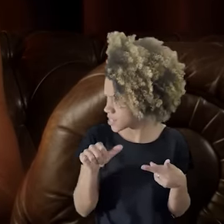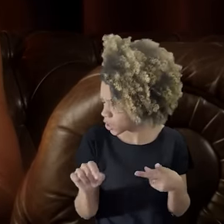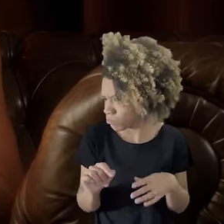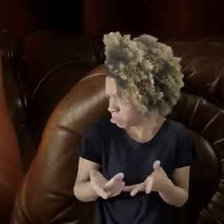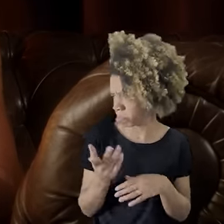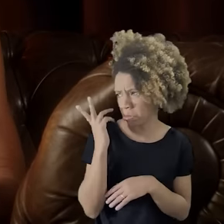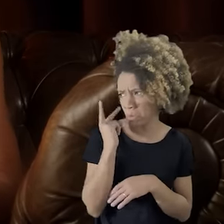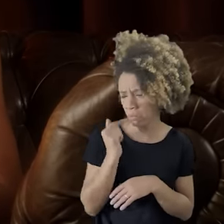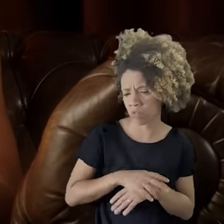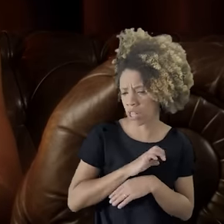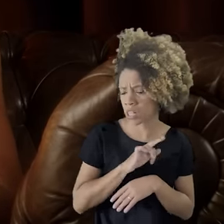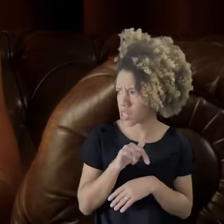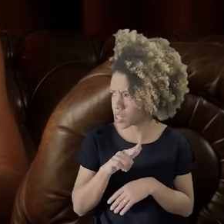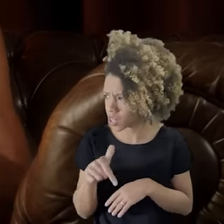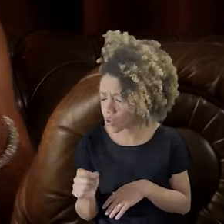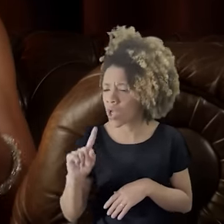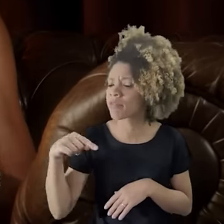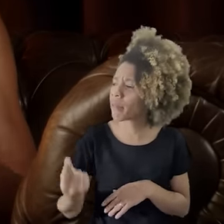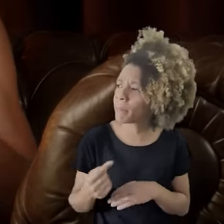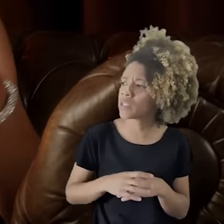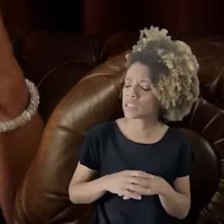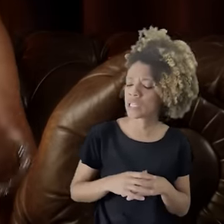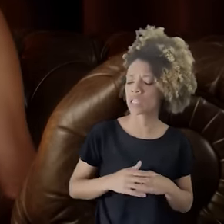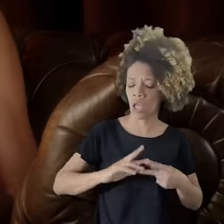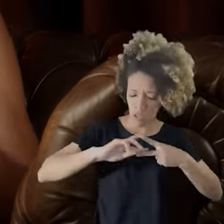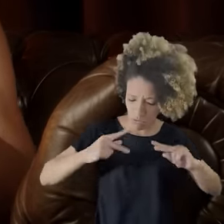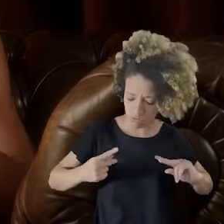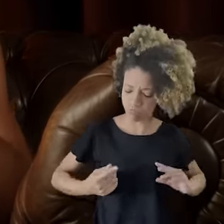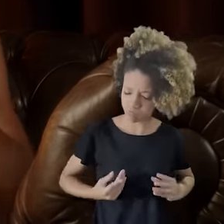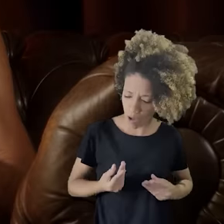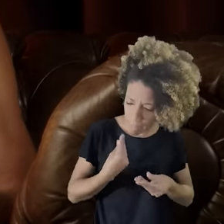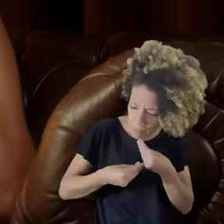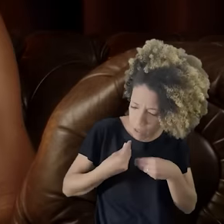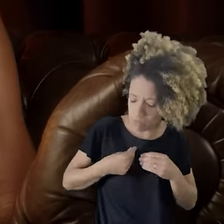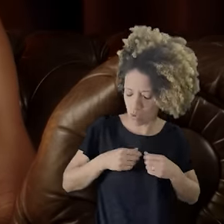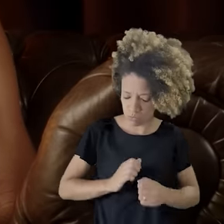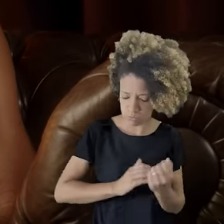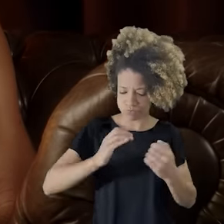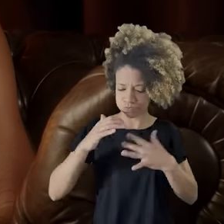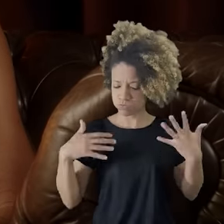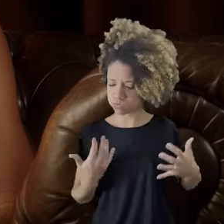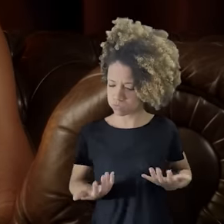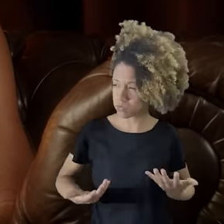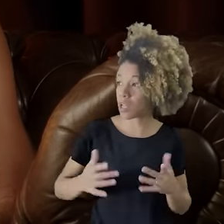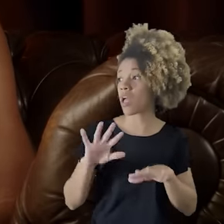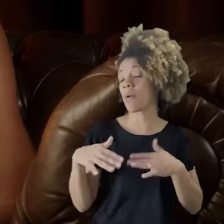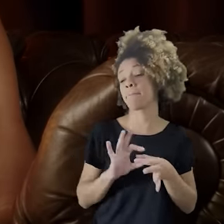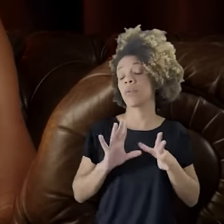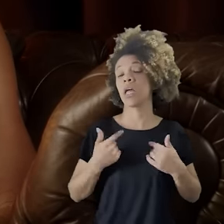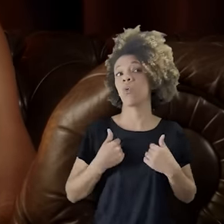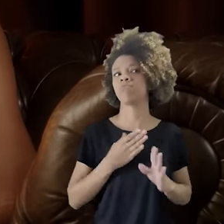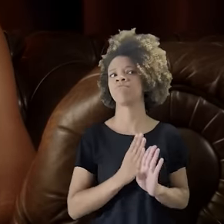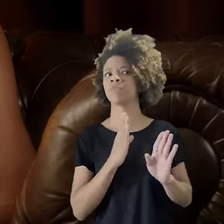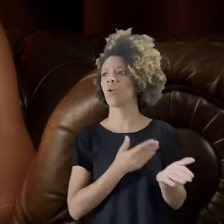mim era normal ele tinha que Zezinho e depois que eu me organizasse aí é que eu ia começar a me soltar tal porque eu